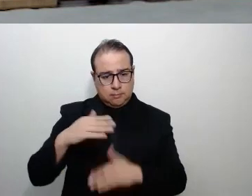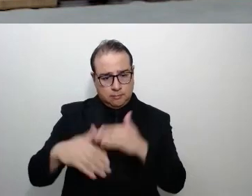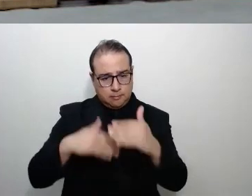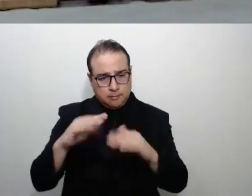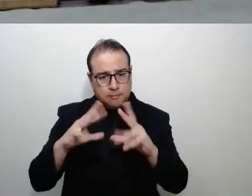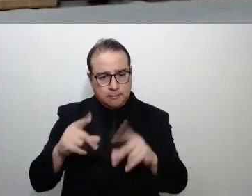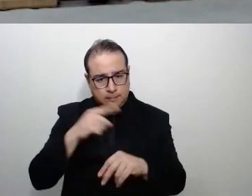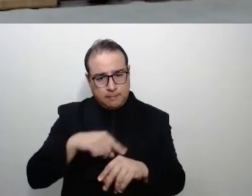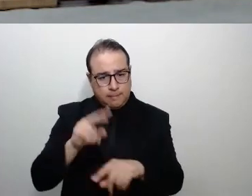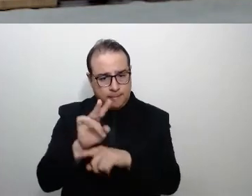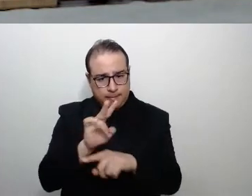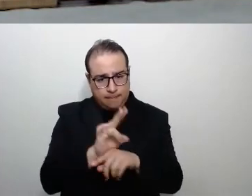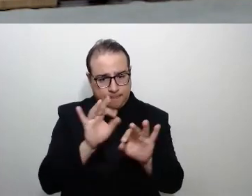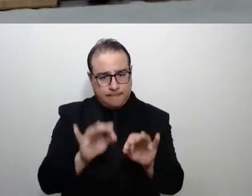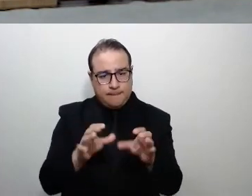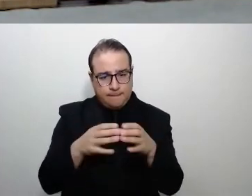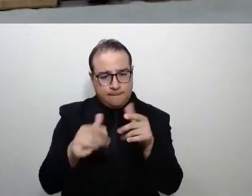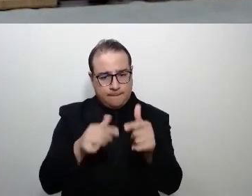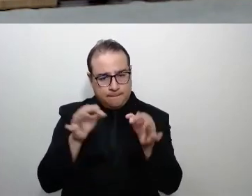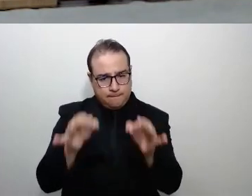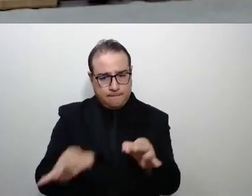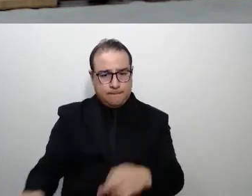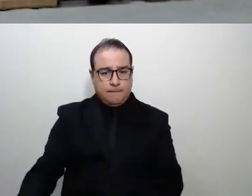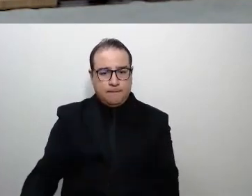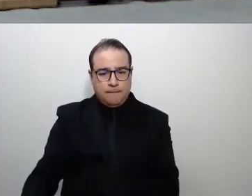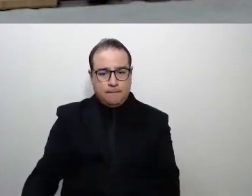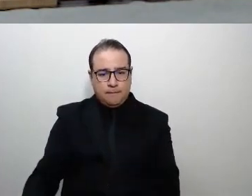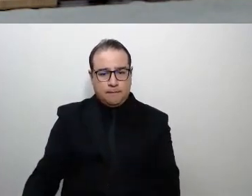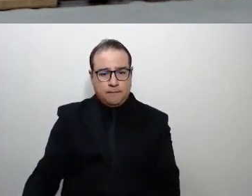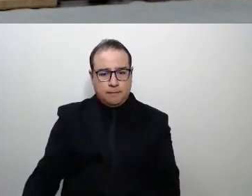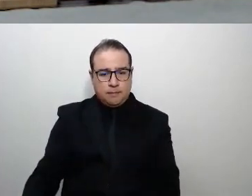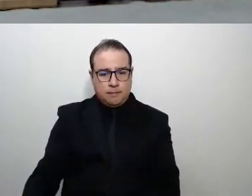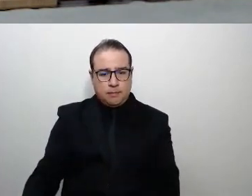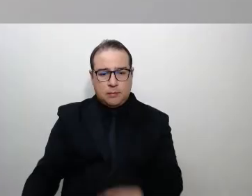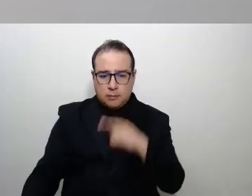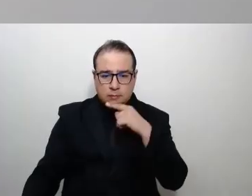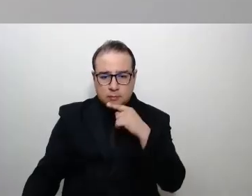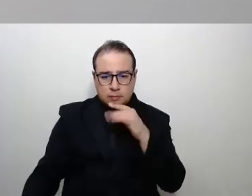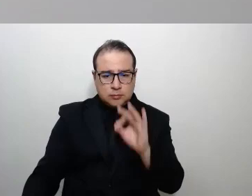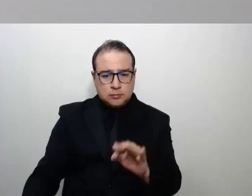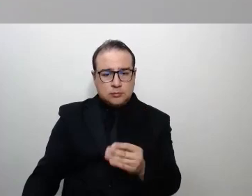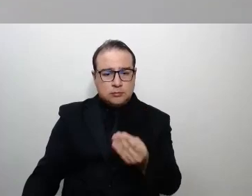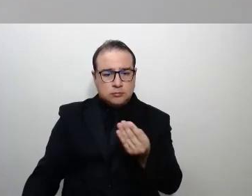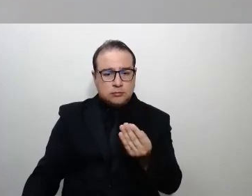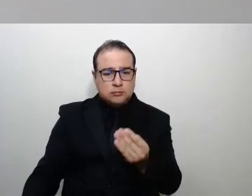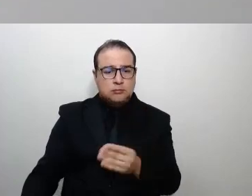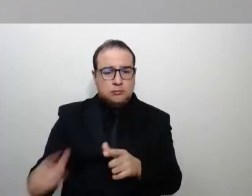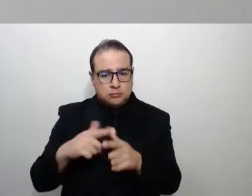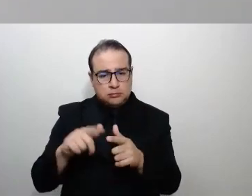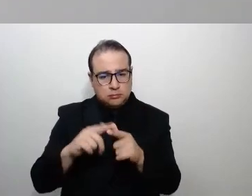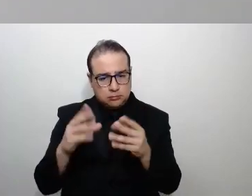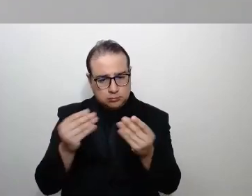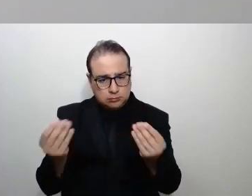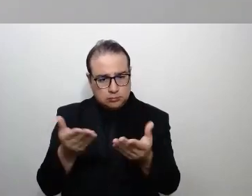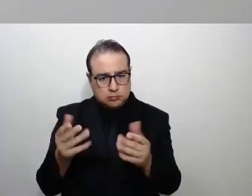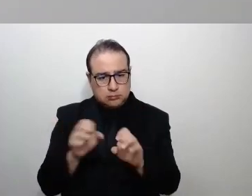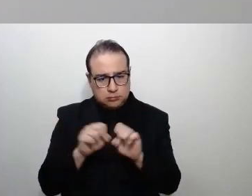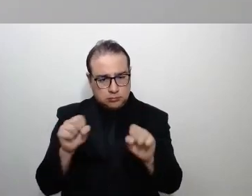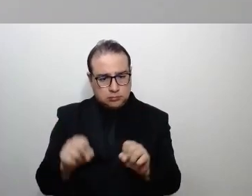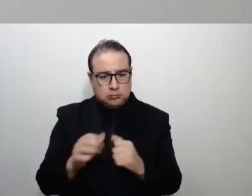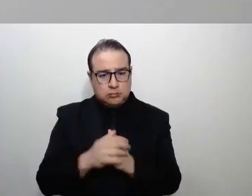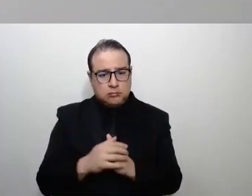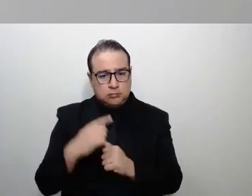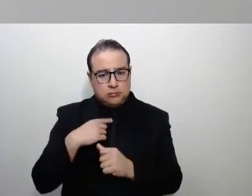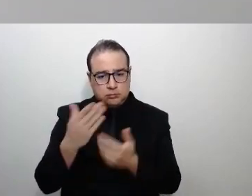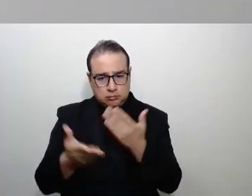para a gente cuidar da nossa parte o que não nos compete a gente não tem recurso para para resolver o problema do sistema mas a gente